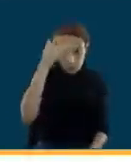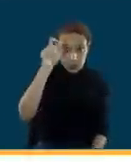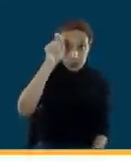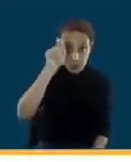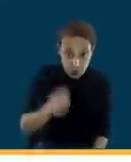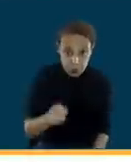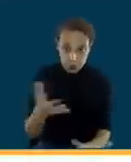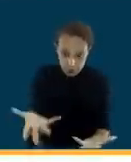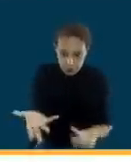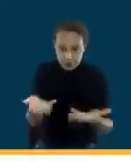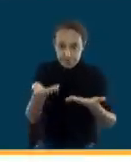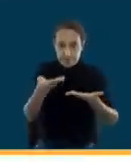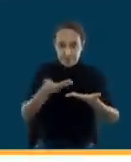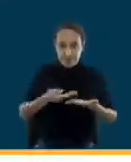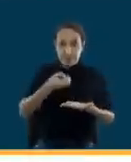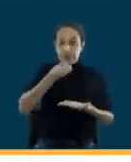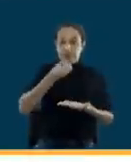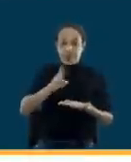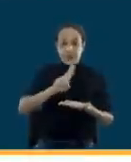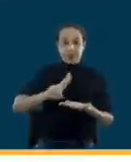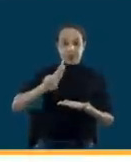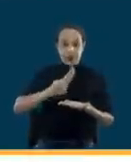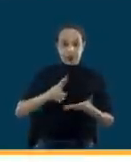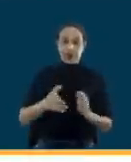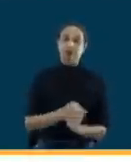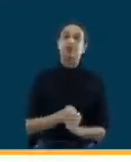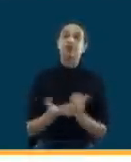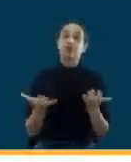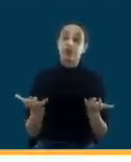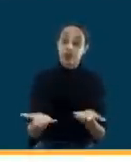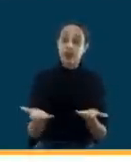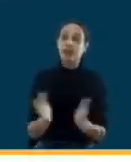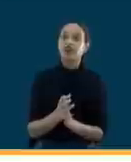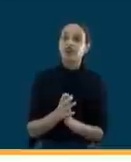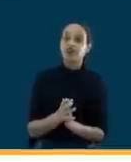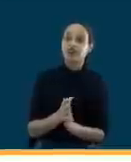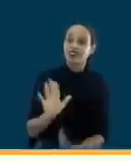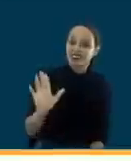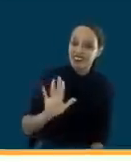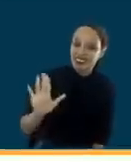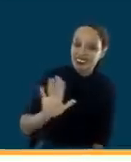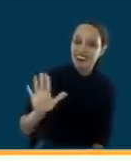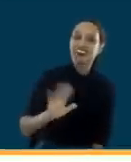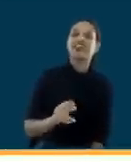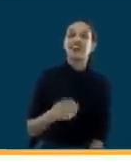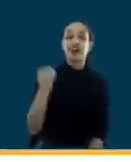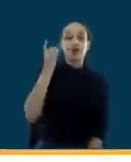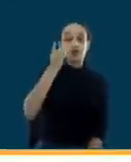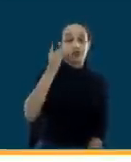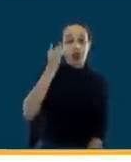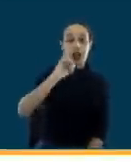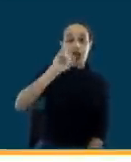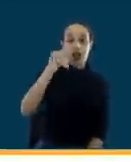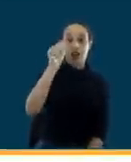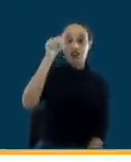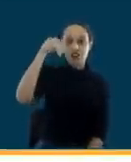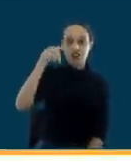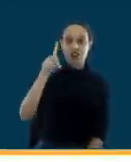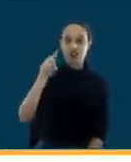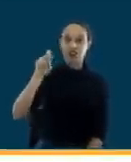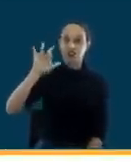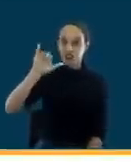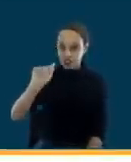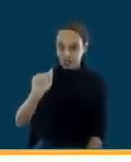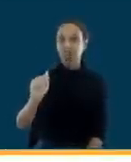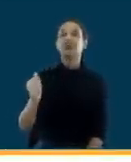recurso. Quero também saudar aqui a deputada Jandira Fegali. Saudando a deputada Jandira, eu